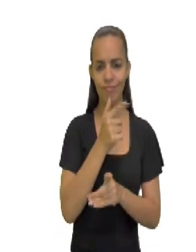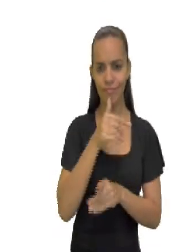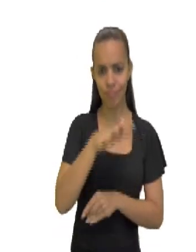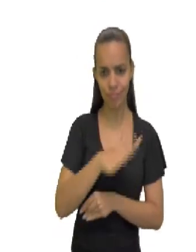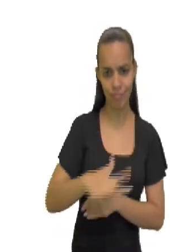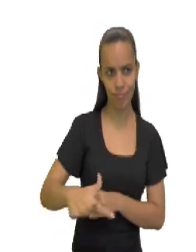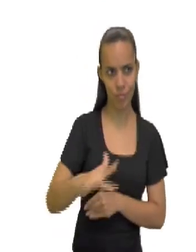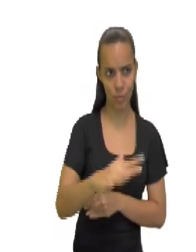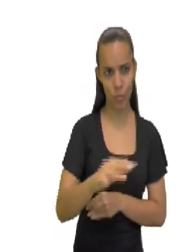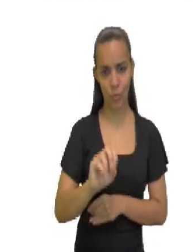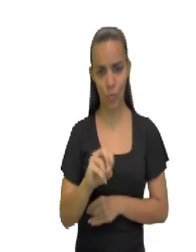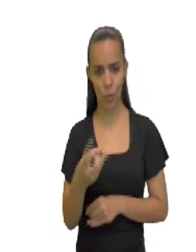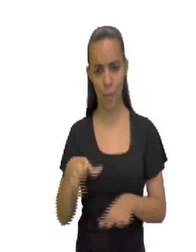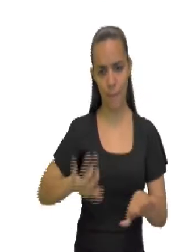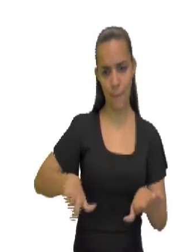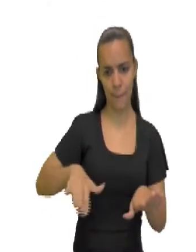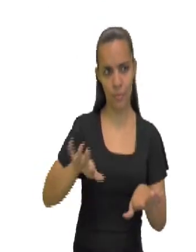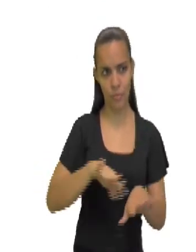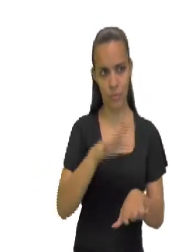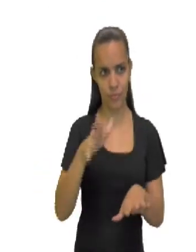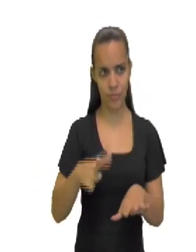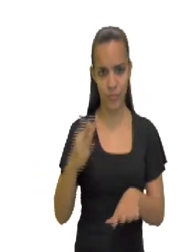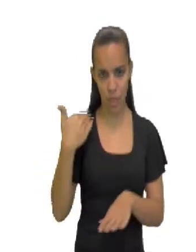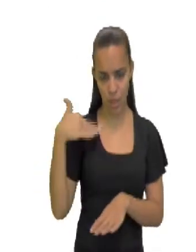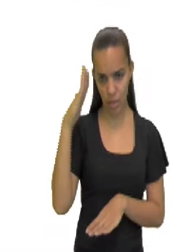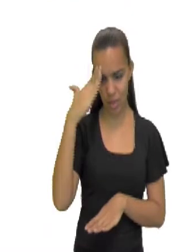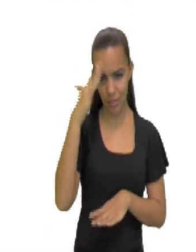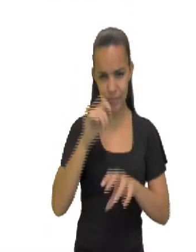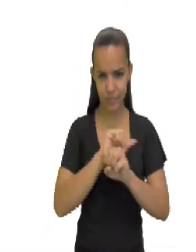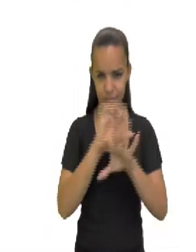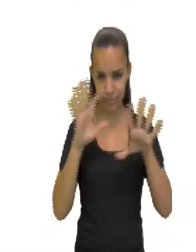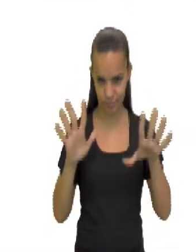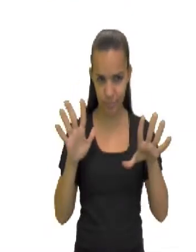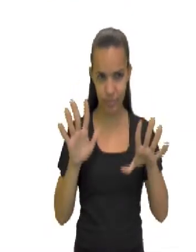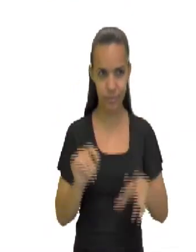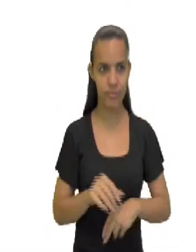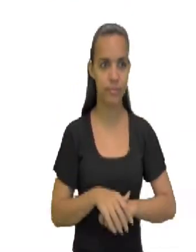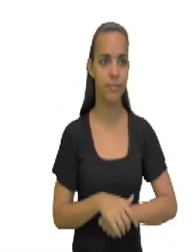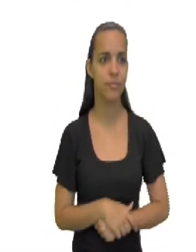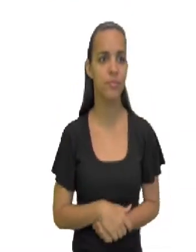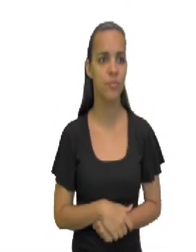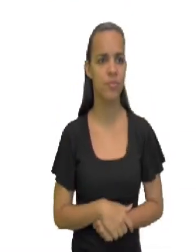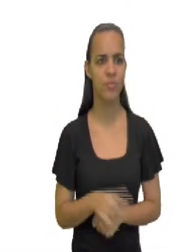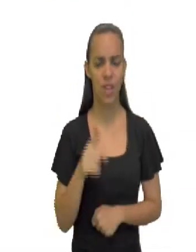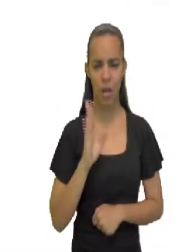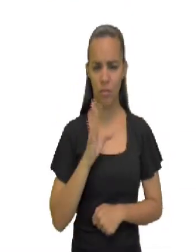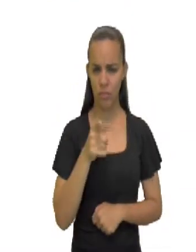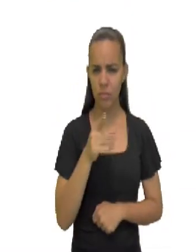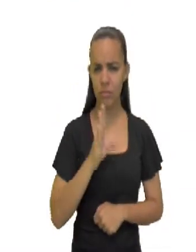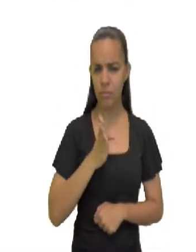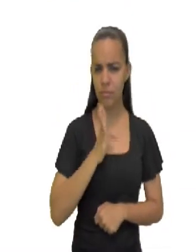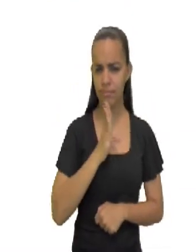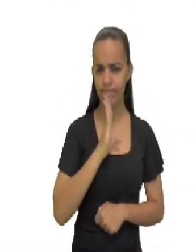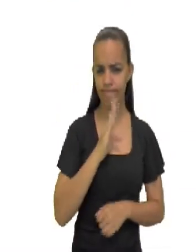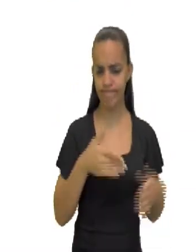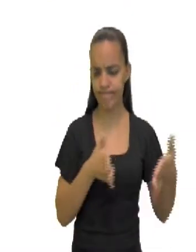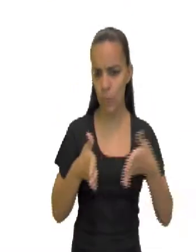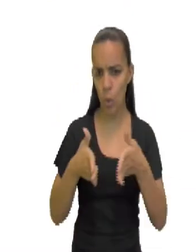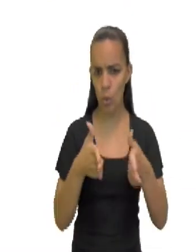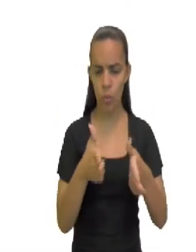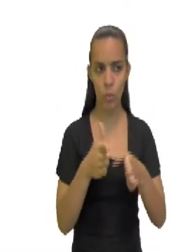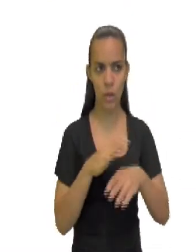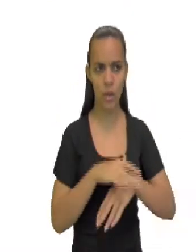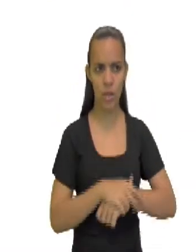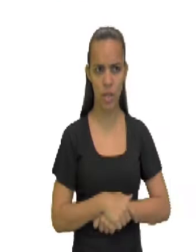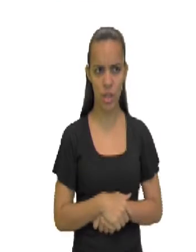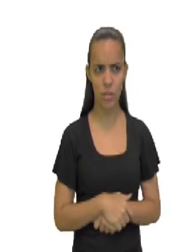no mar. Deu para entender aí agora o que significa rio? Você conhece algum rio?